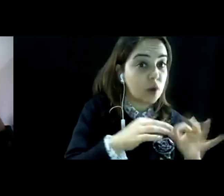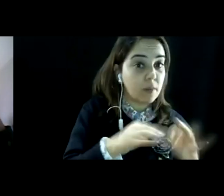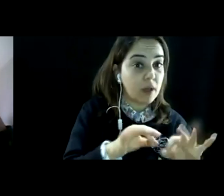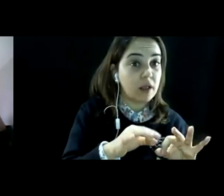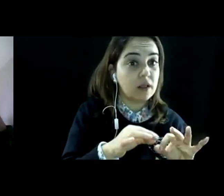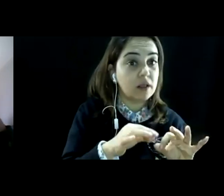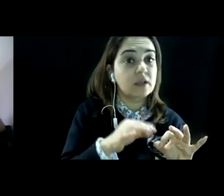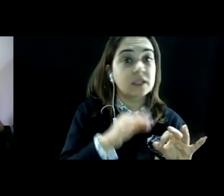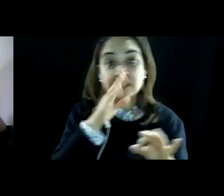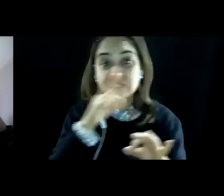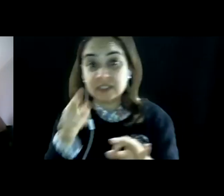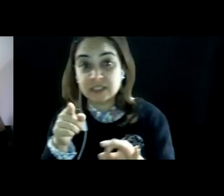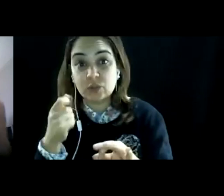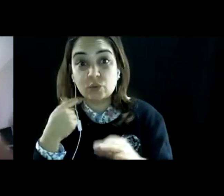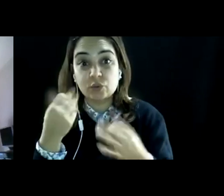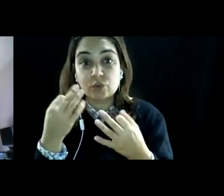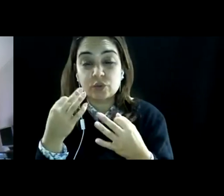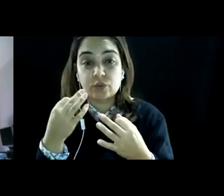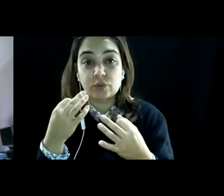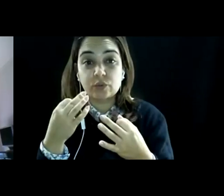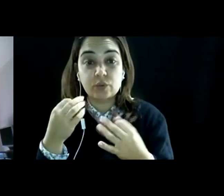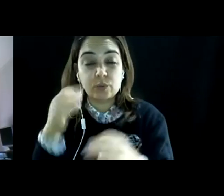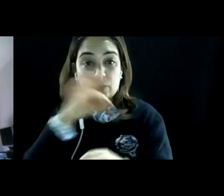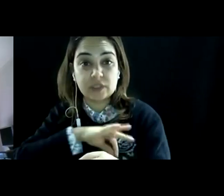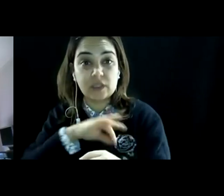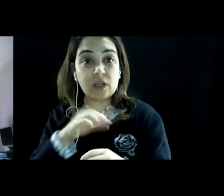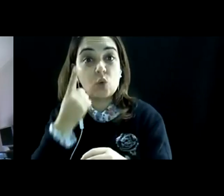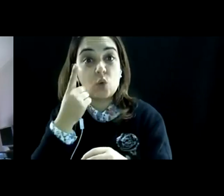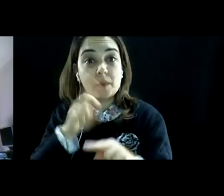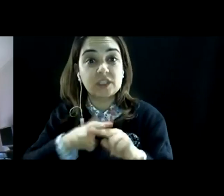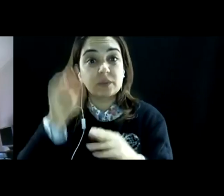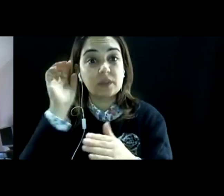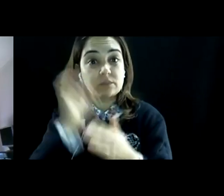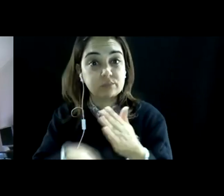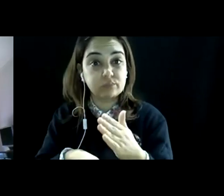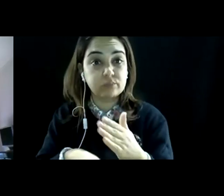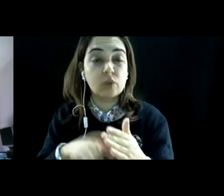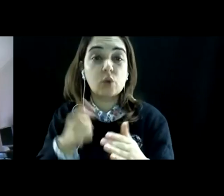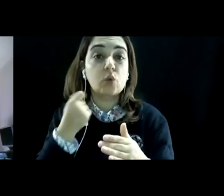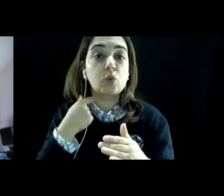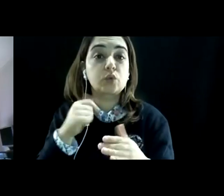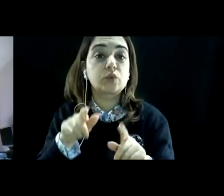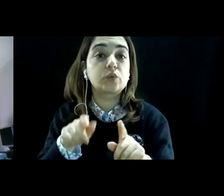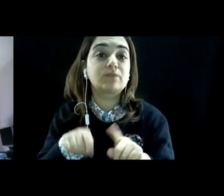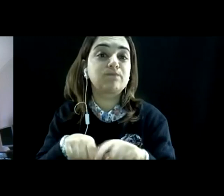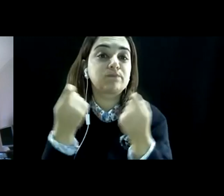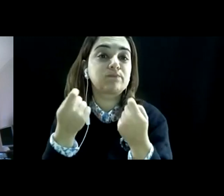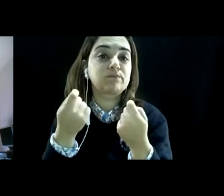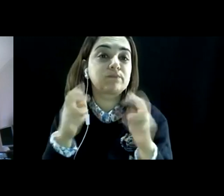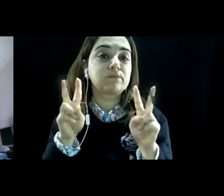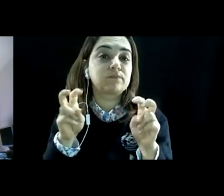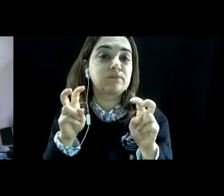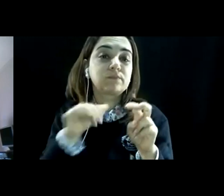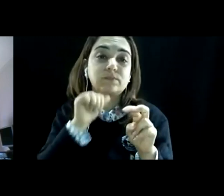ensino profissional, quando se reprova a uma disciplina, o curso acaba, o curso está perdido, Porque, ao contrário